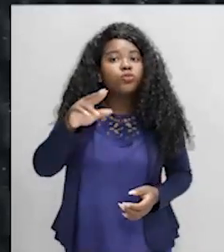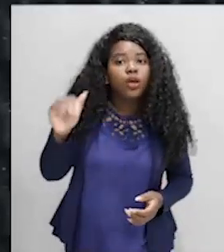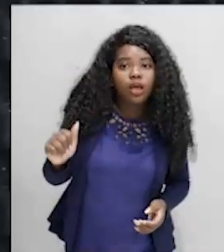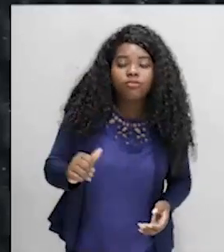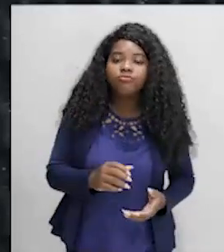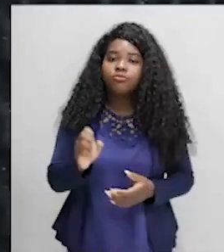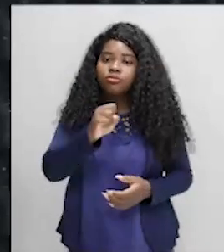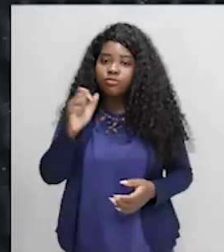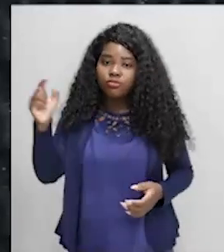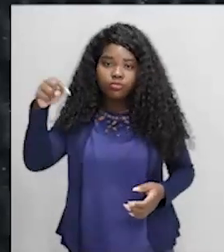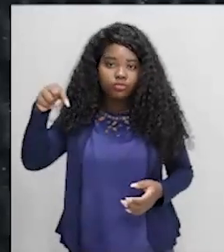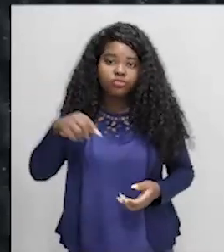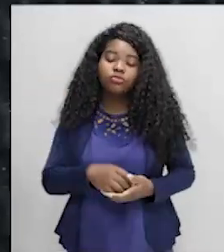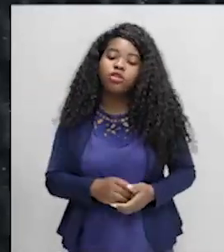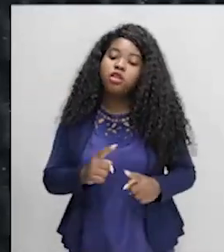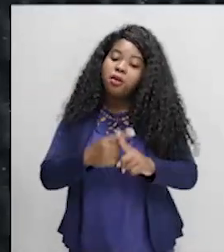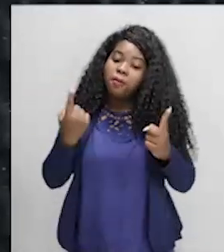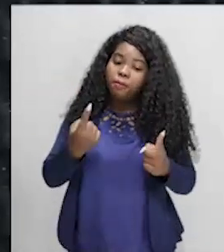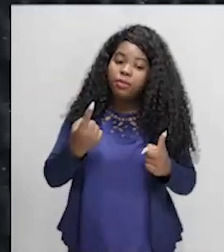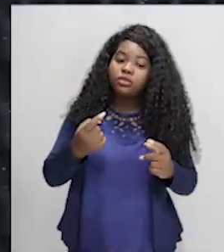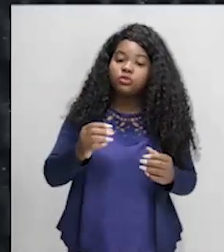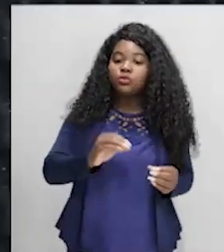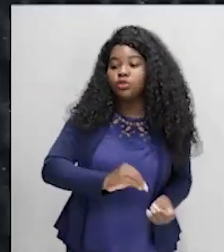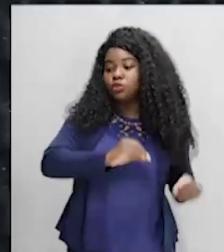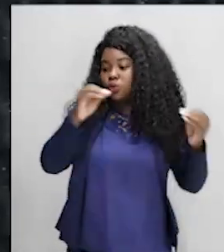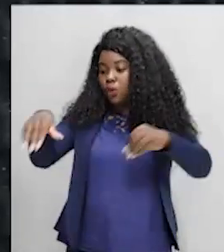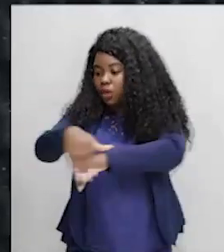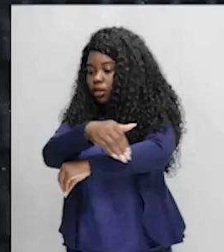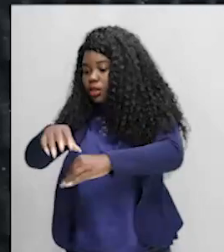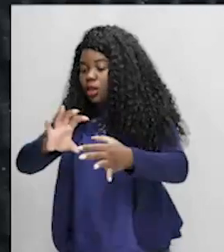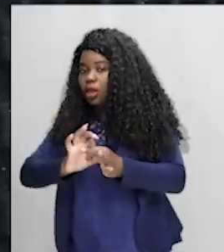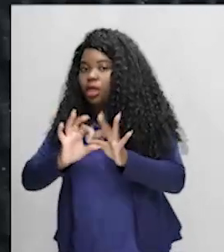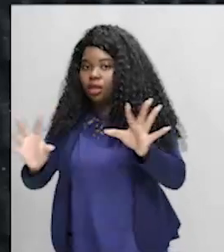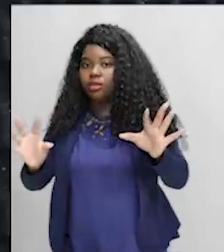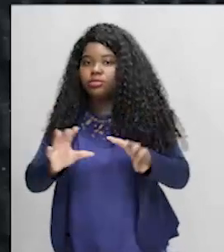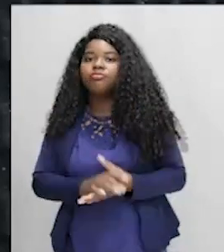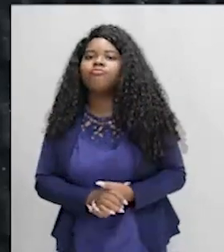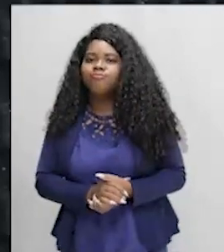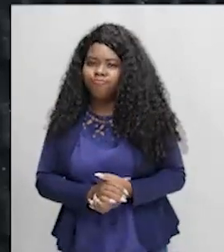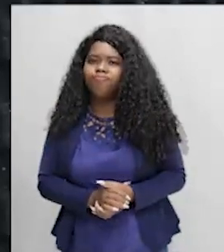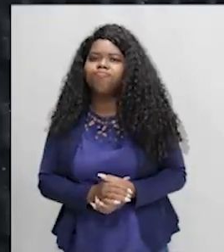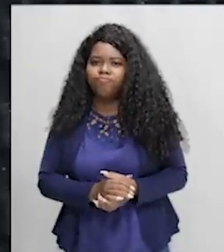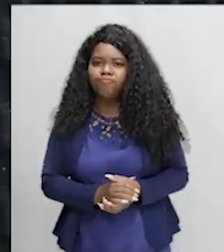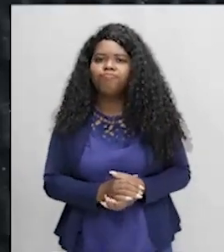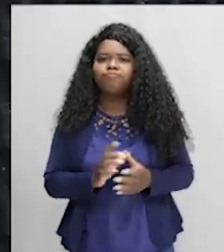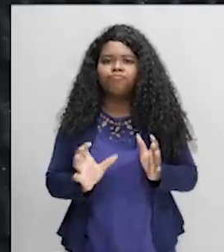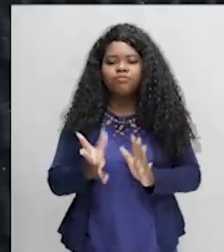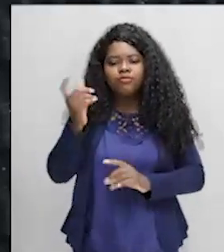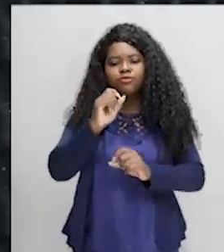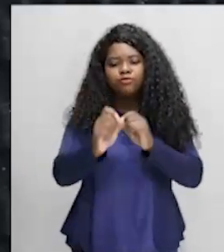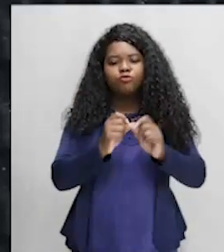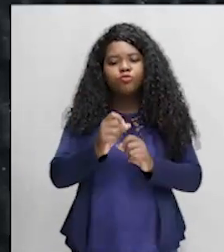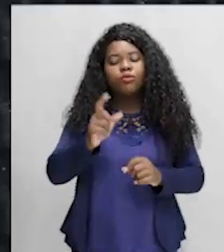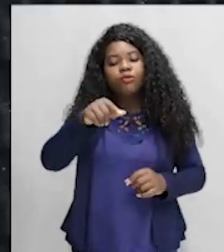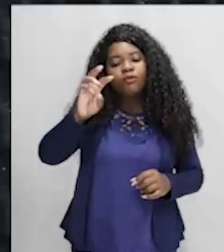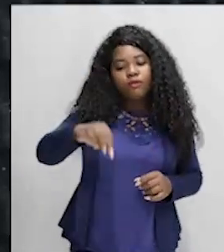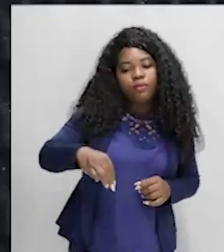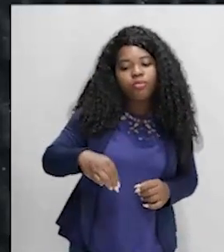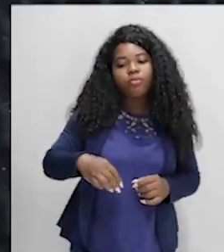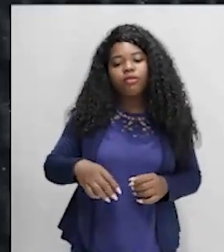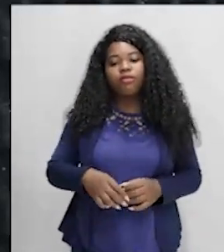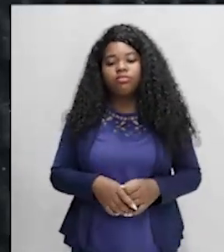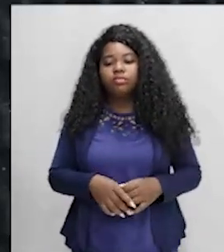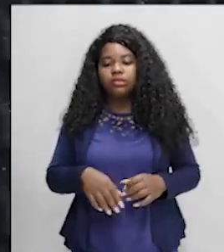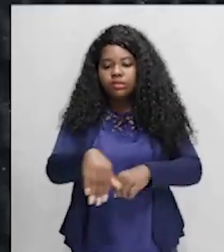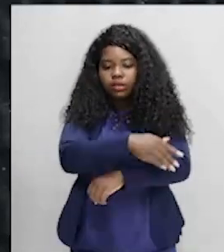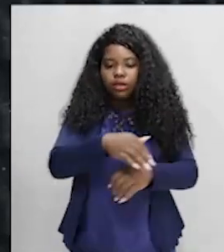apaixonado. Mas, quando a gente leva um espetáculo para a rua, automaticamente você cria um estereótipo de que quem está na rua é vagabundo, ainda